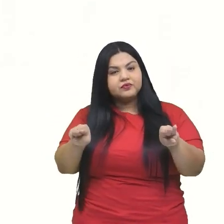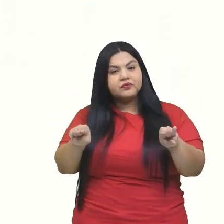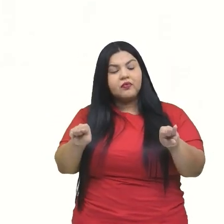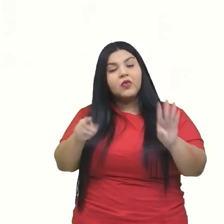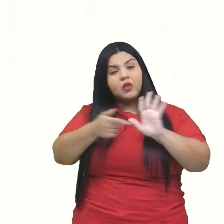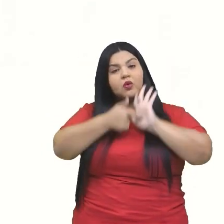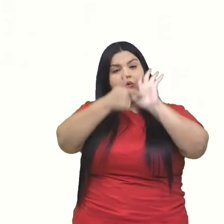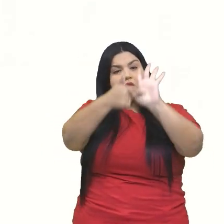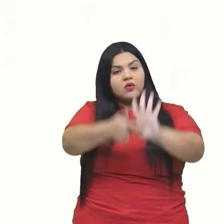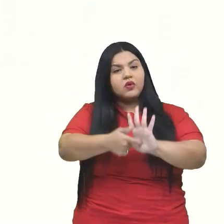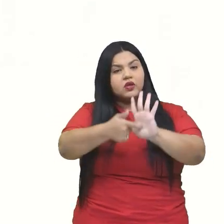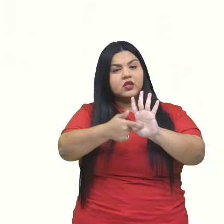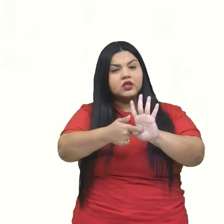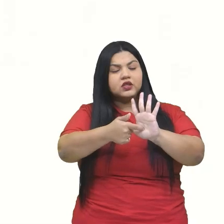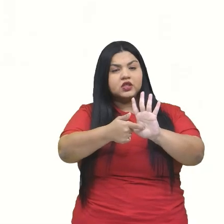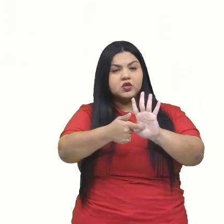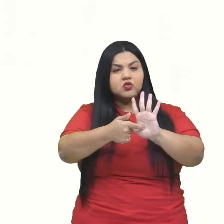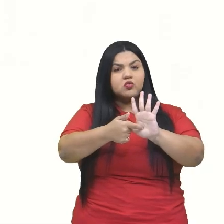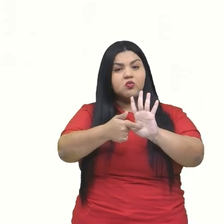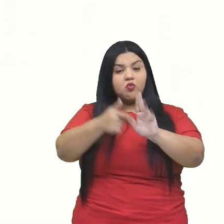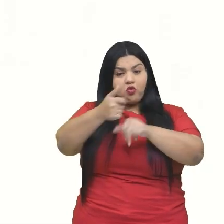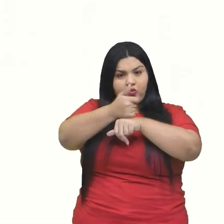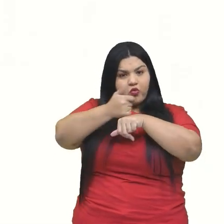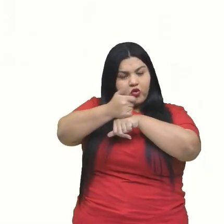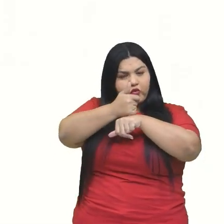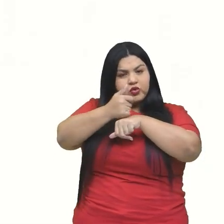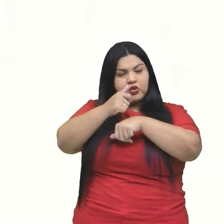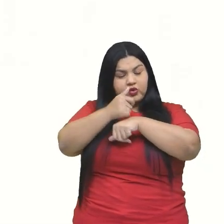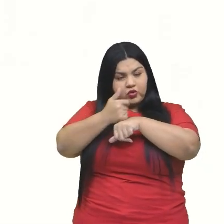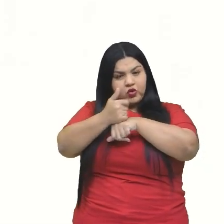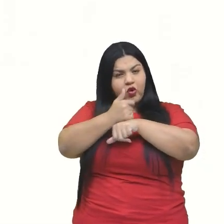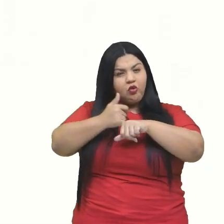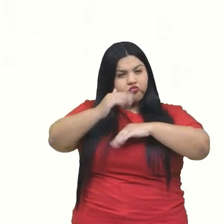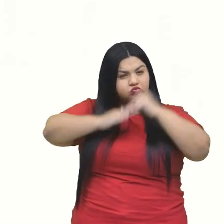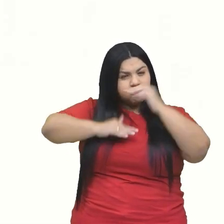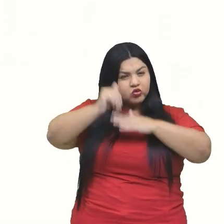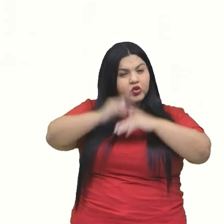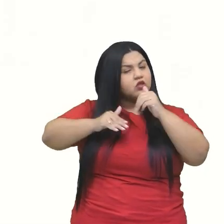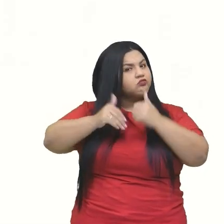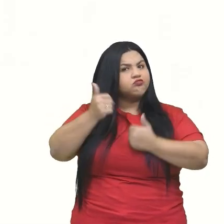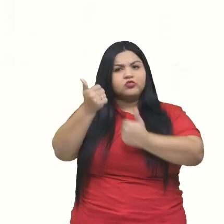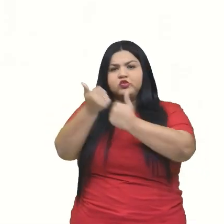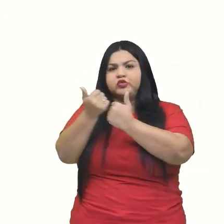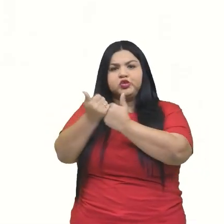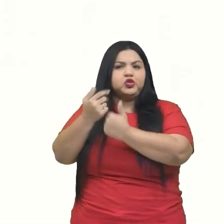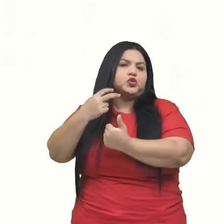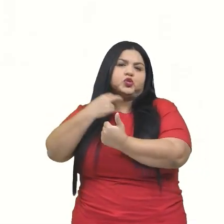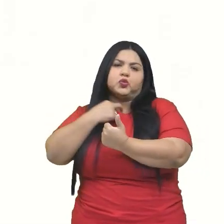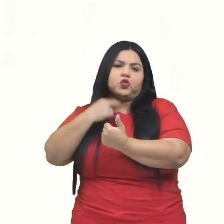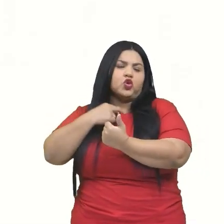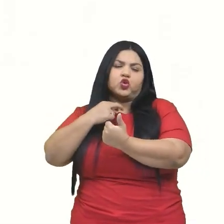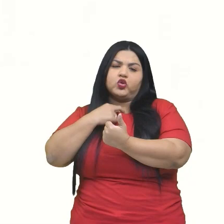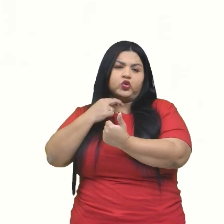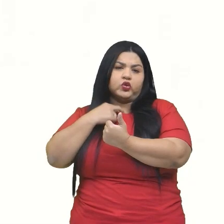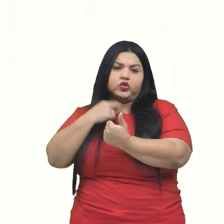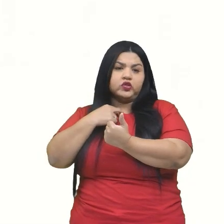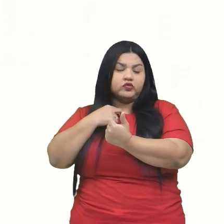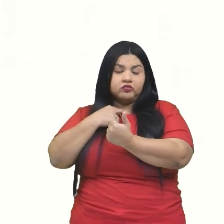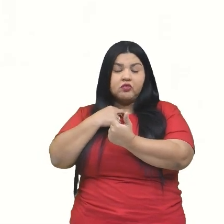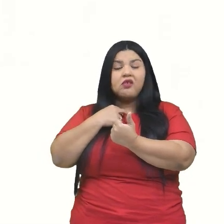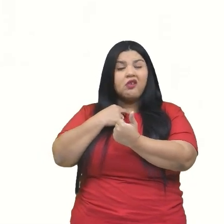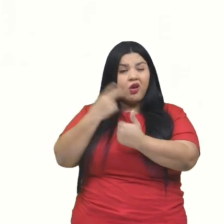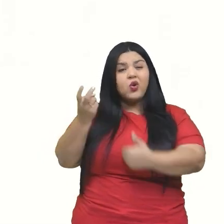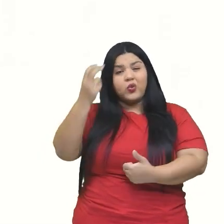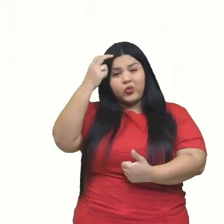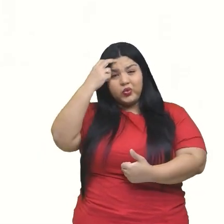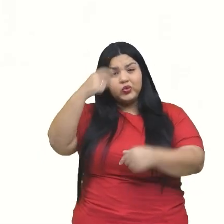traz uma curadoria de um arquivo que é insubstituível na diversidade física, cultural e